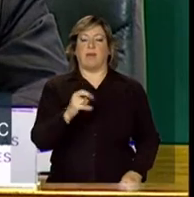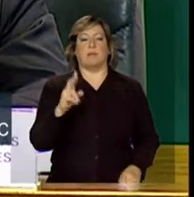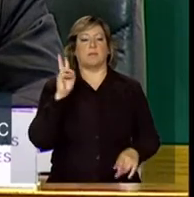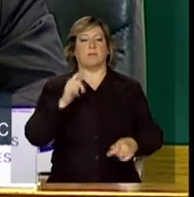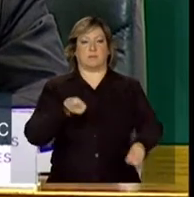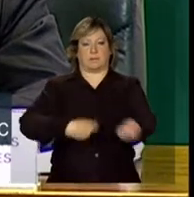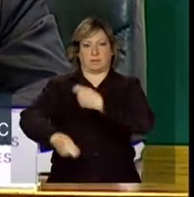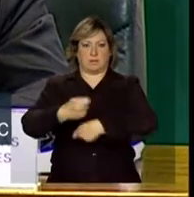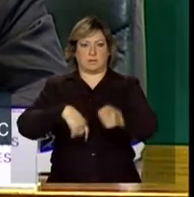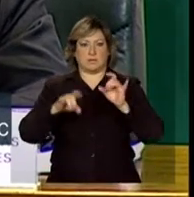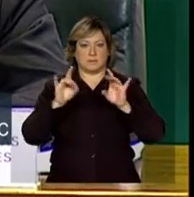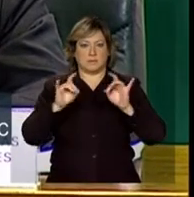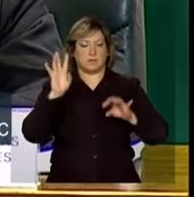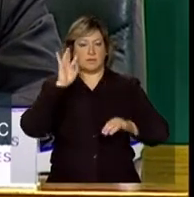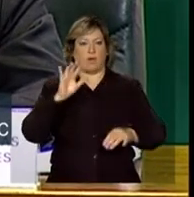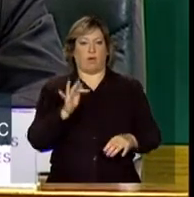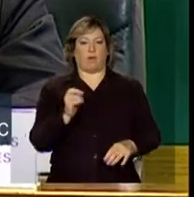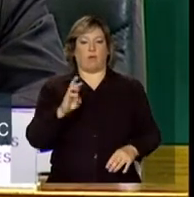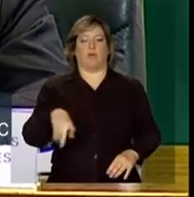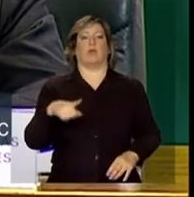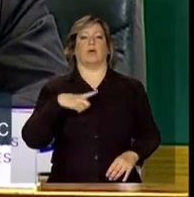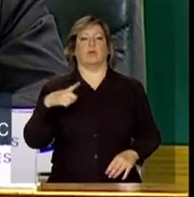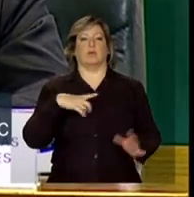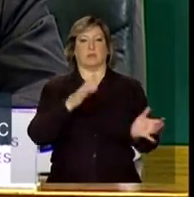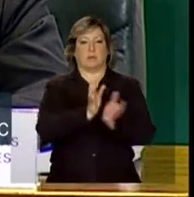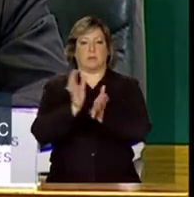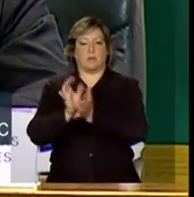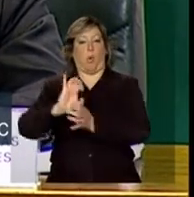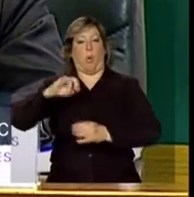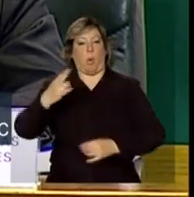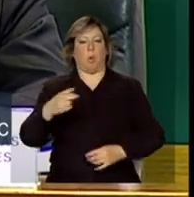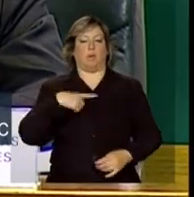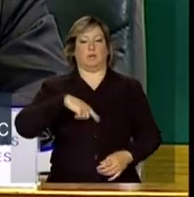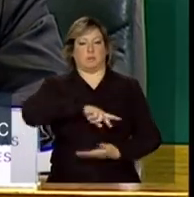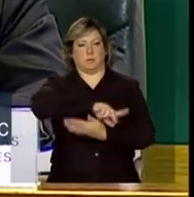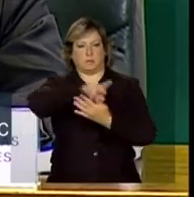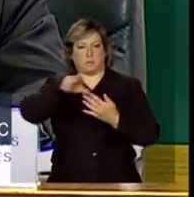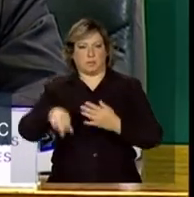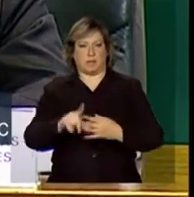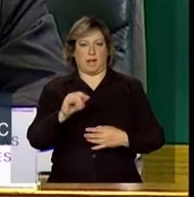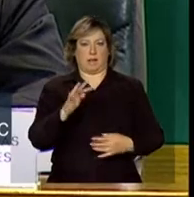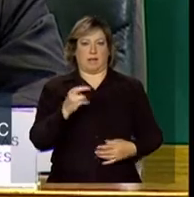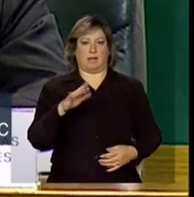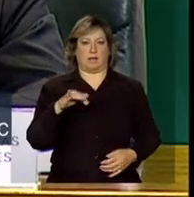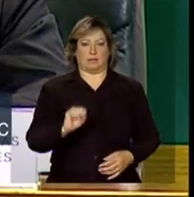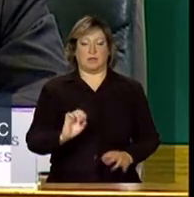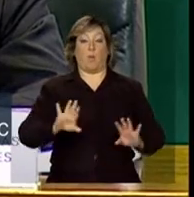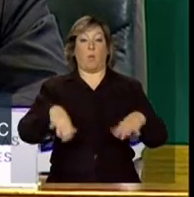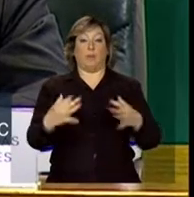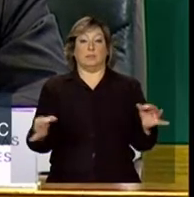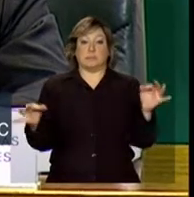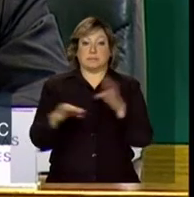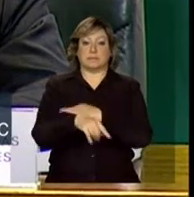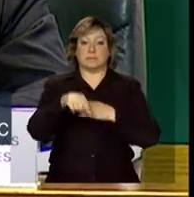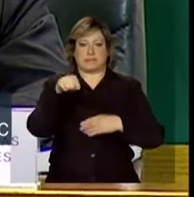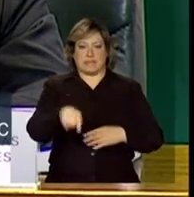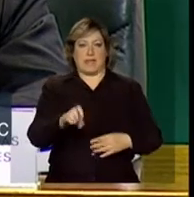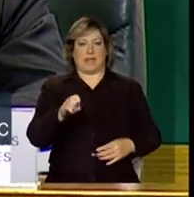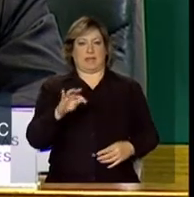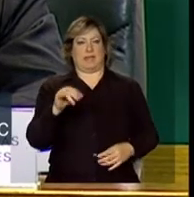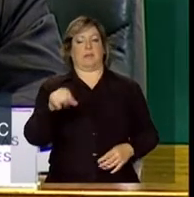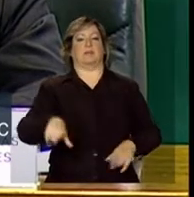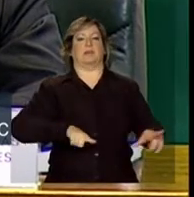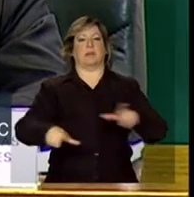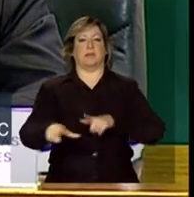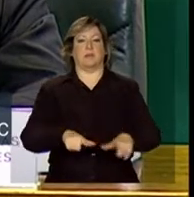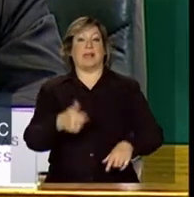comerciais específicos em fóruns bilaterais regionais ou multilaterais quando concluída essa etapa do trabalho uma seleção